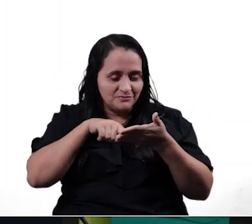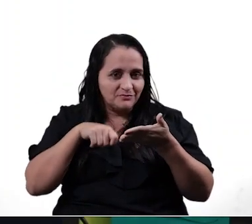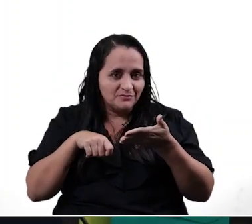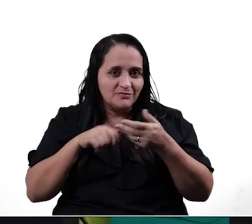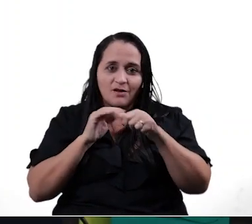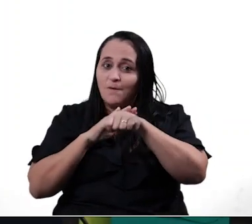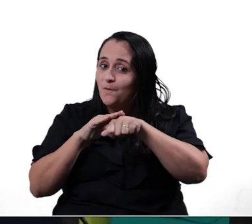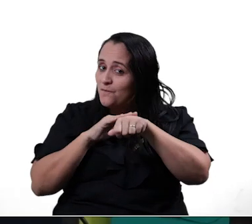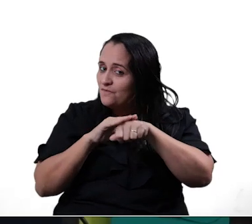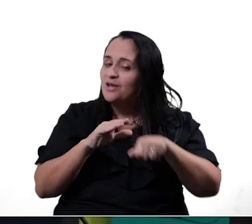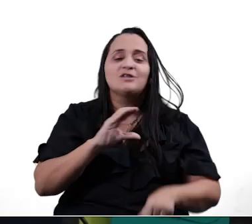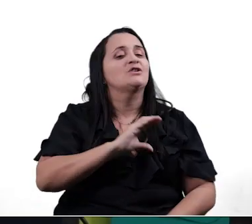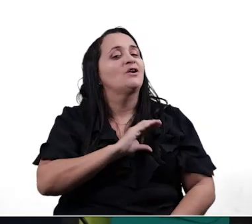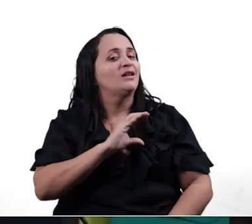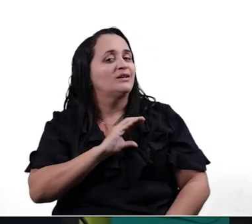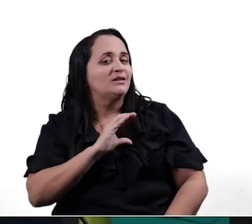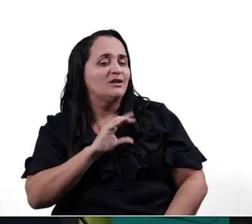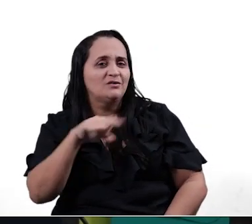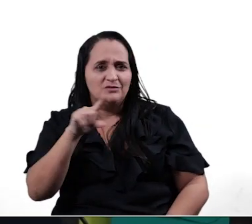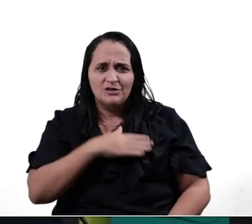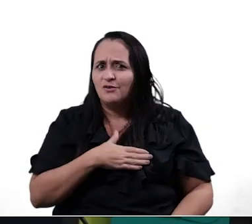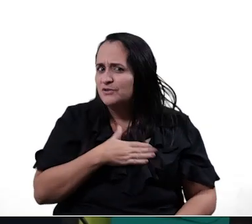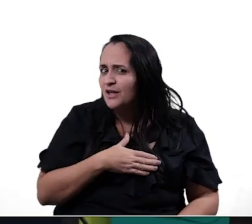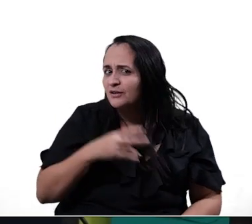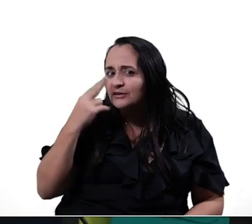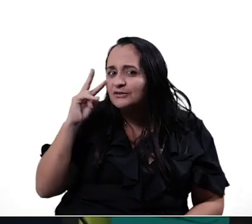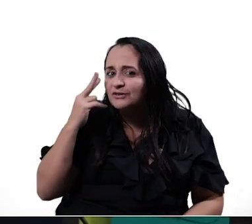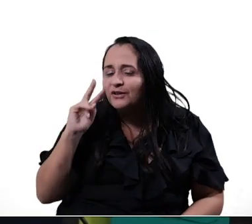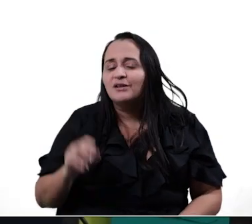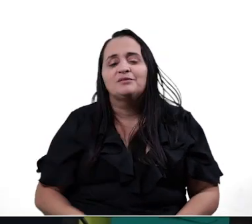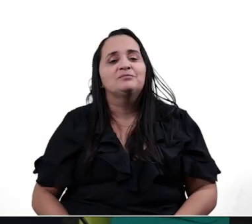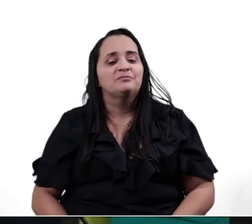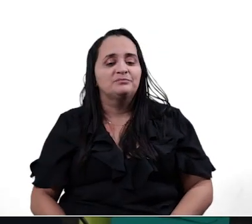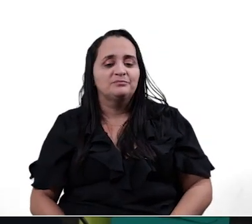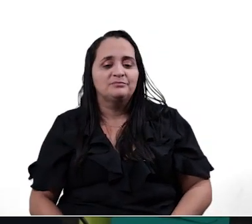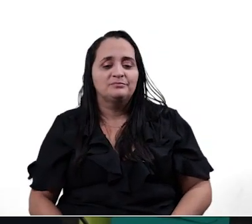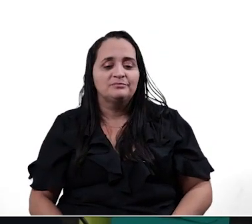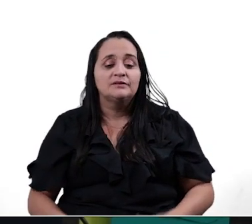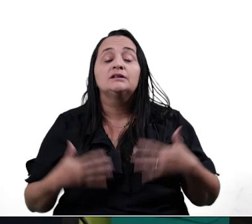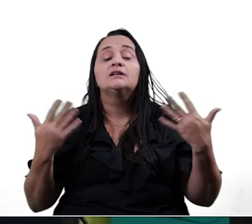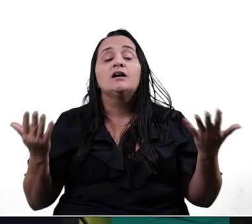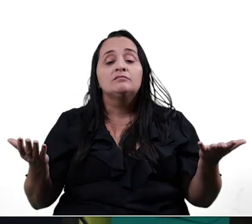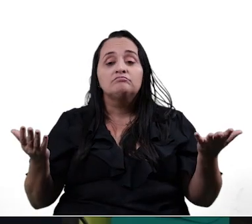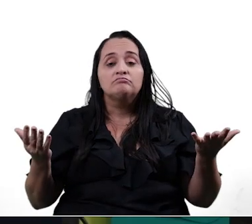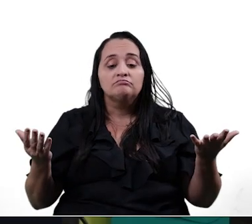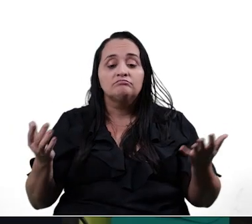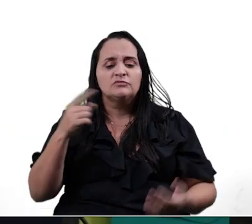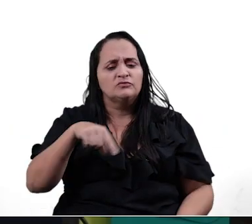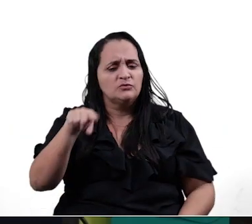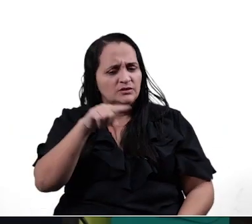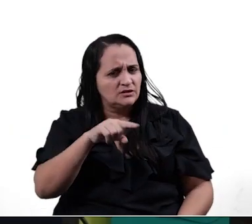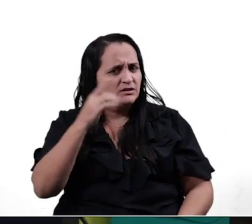com seus coleguinhas se vocês gostaram dessa história. E aí, vocês